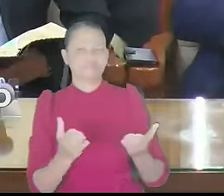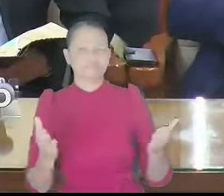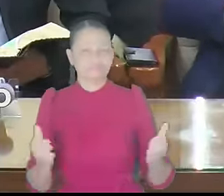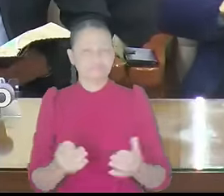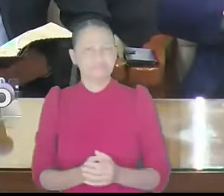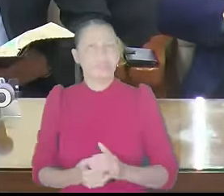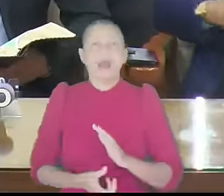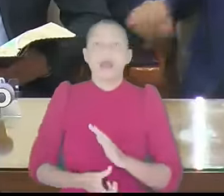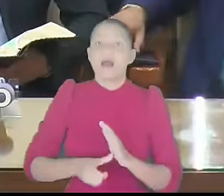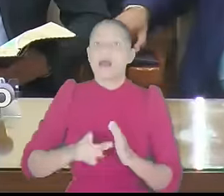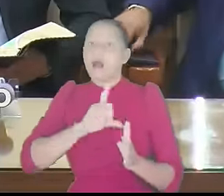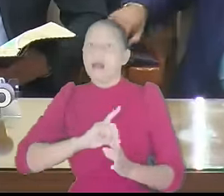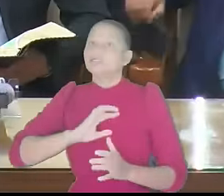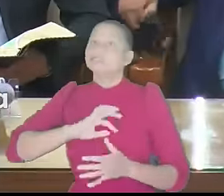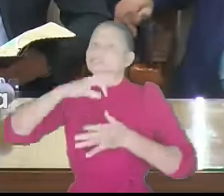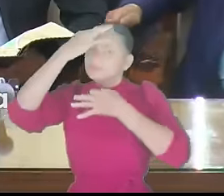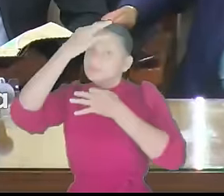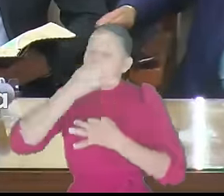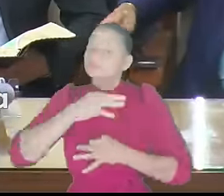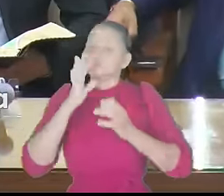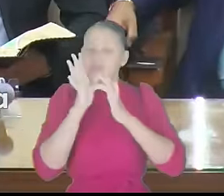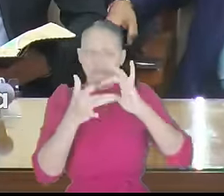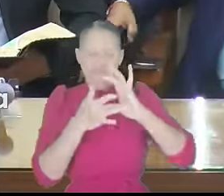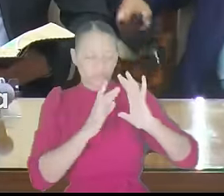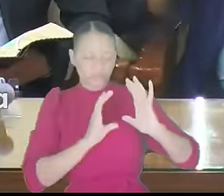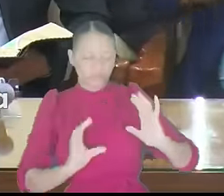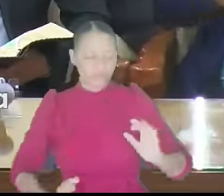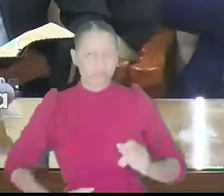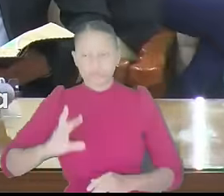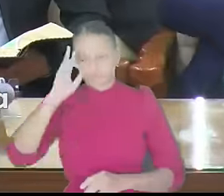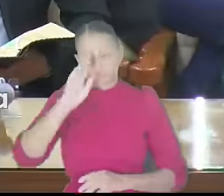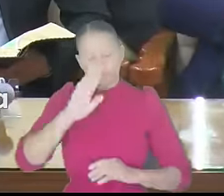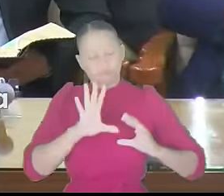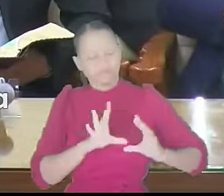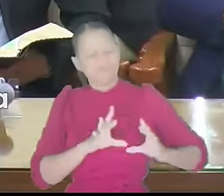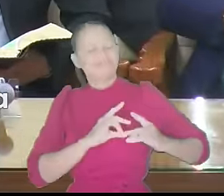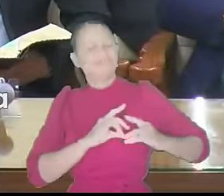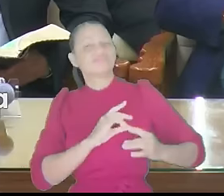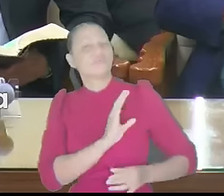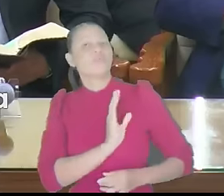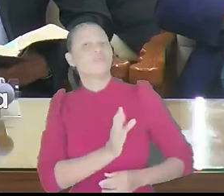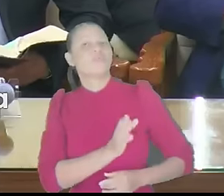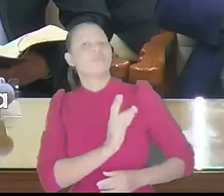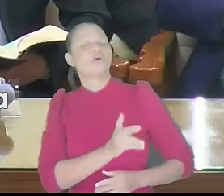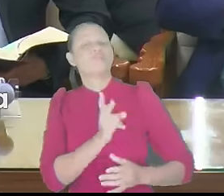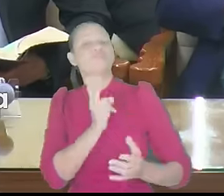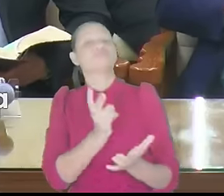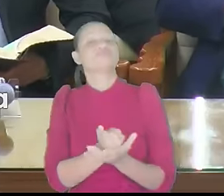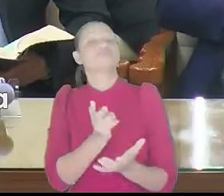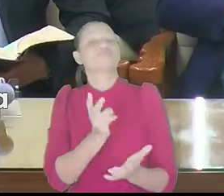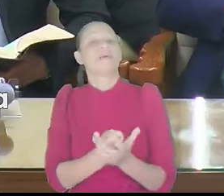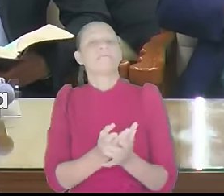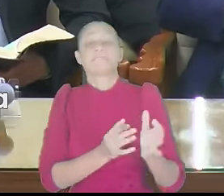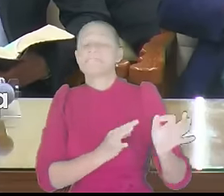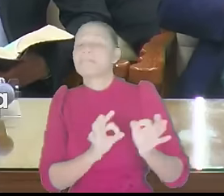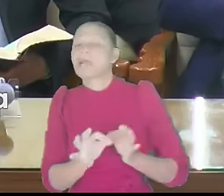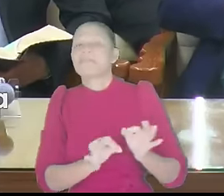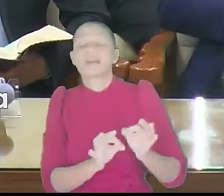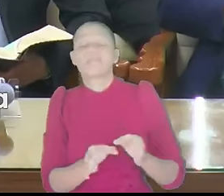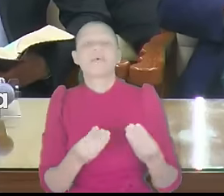Senhor em vosso coração, e estais sempre o quê? Estais sempre preparados para